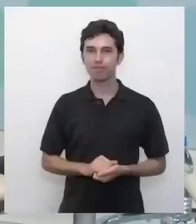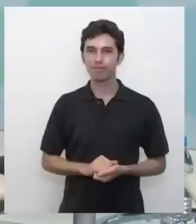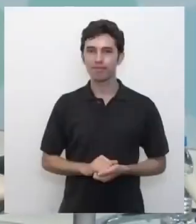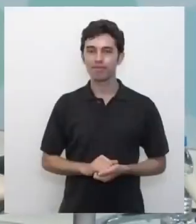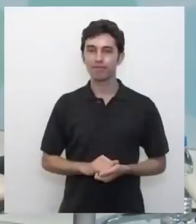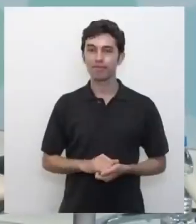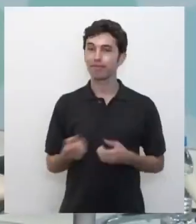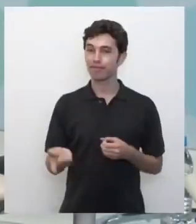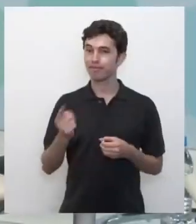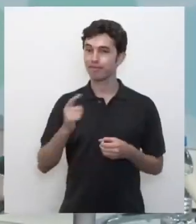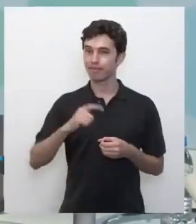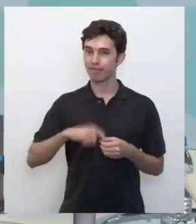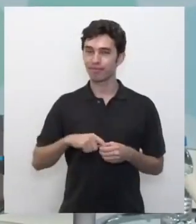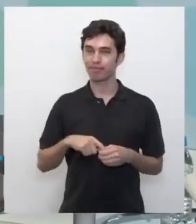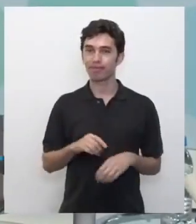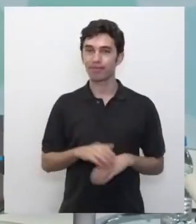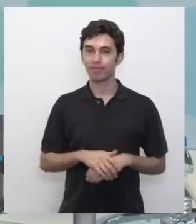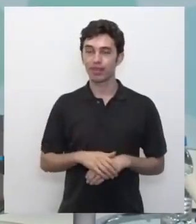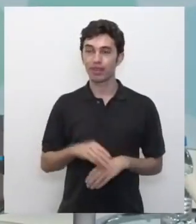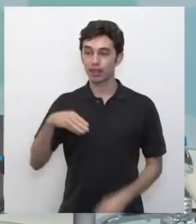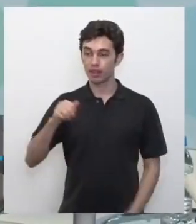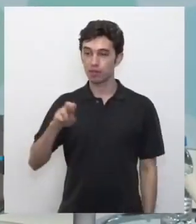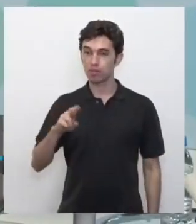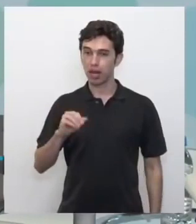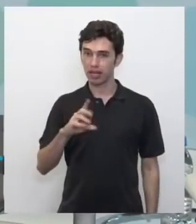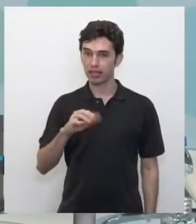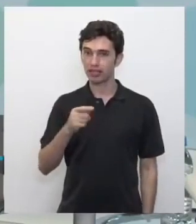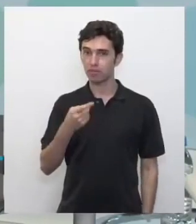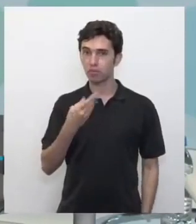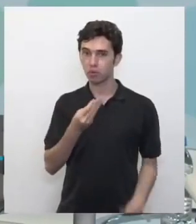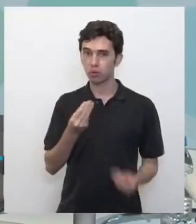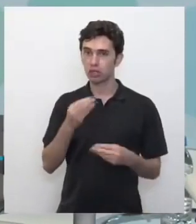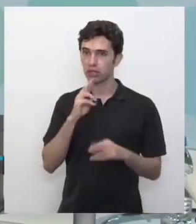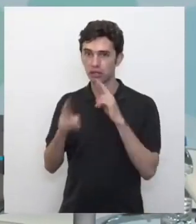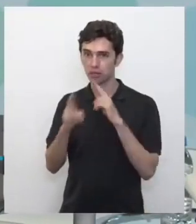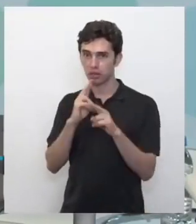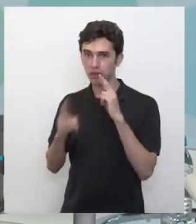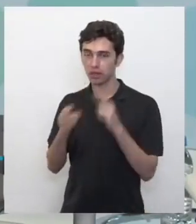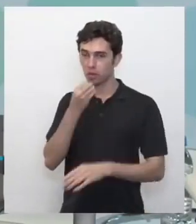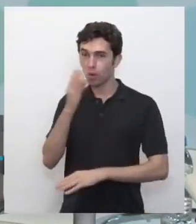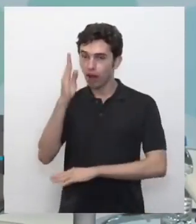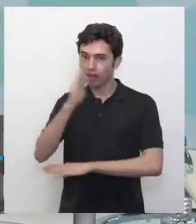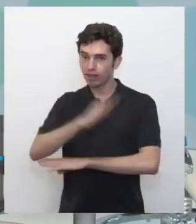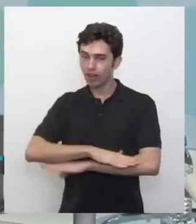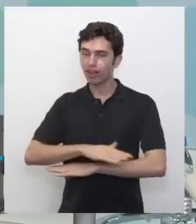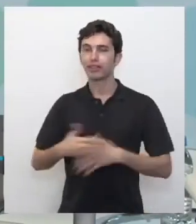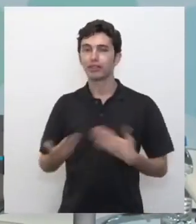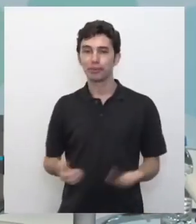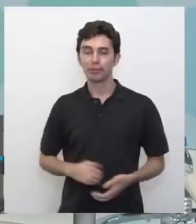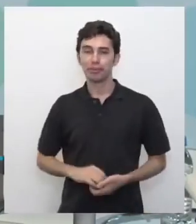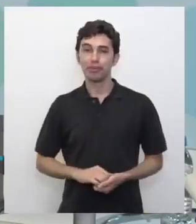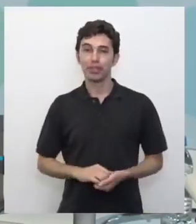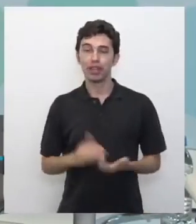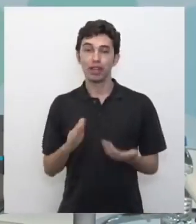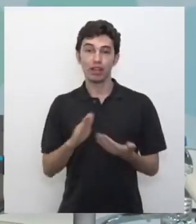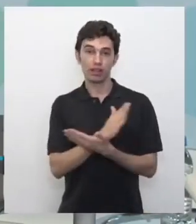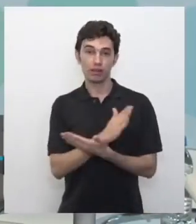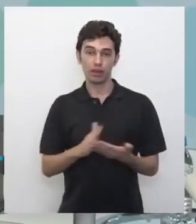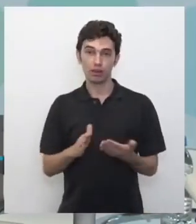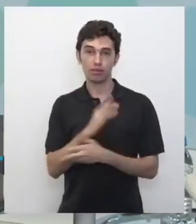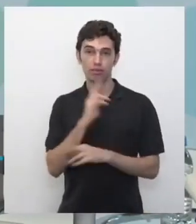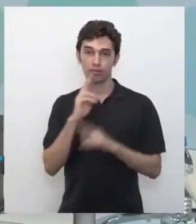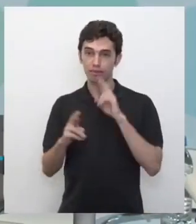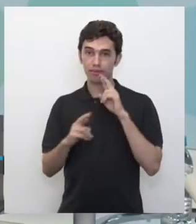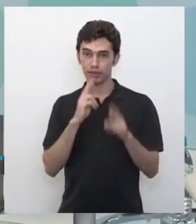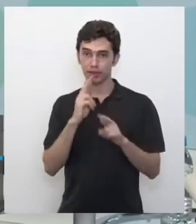Ok, voltamos aqui. Márcia, temos aqui bastante gente falando boa tarde a todos, ok? E a gente tem aqui algumas